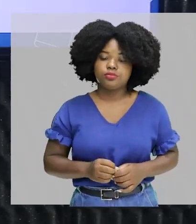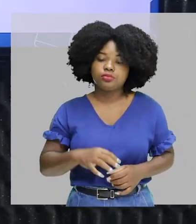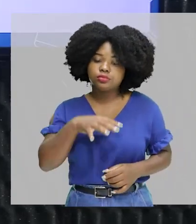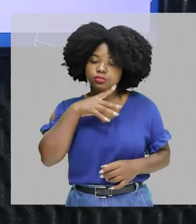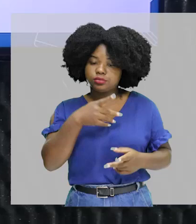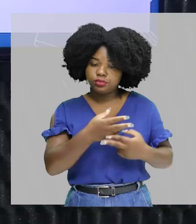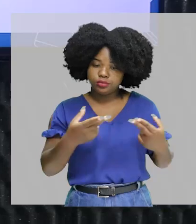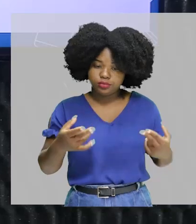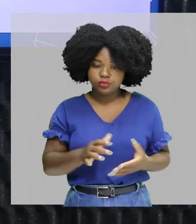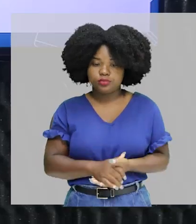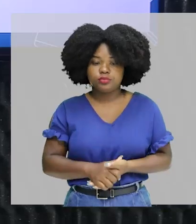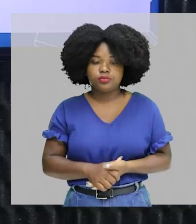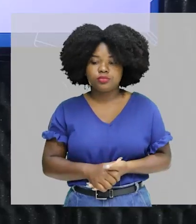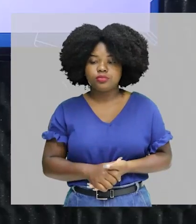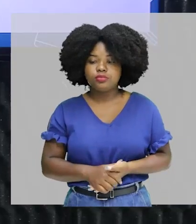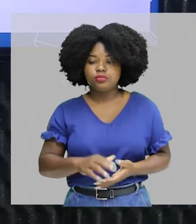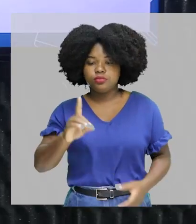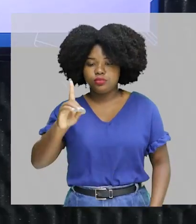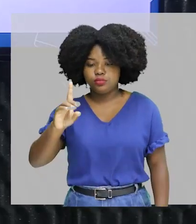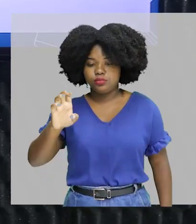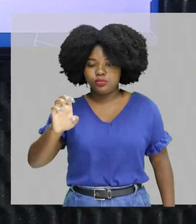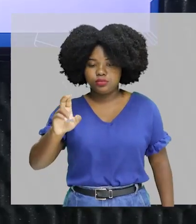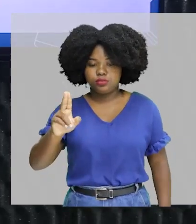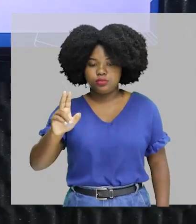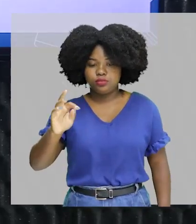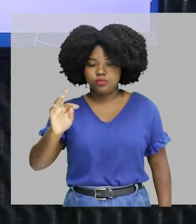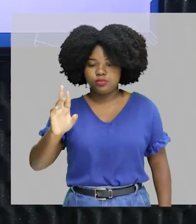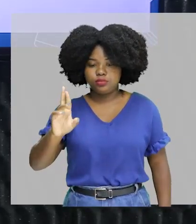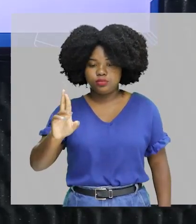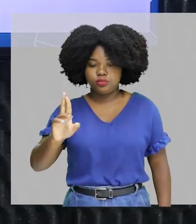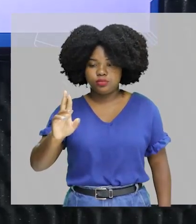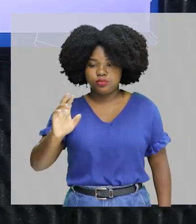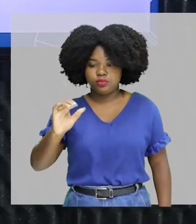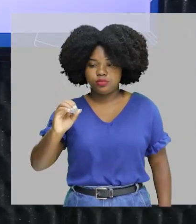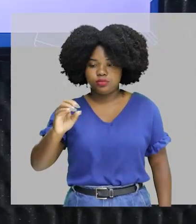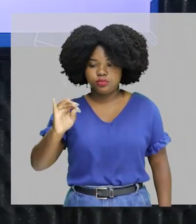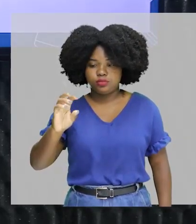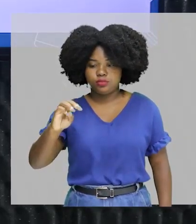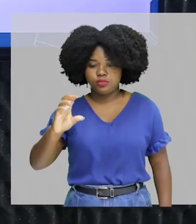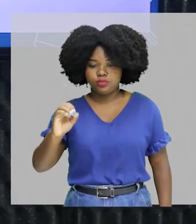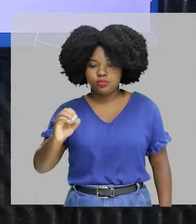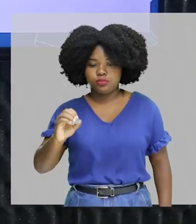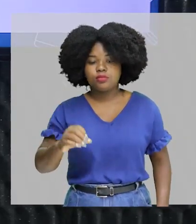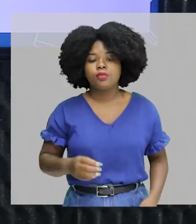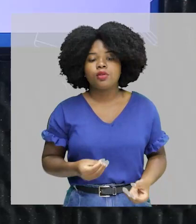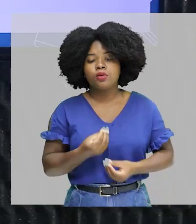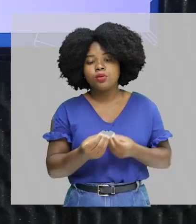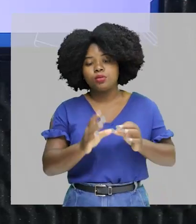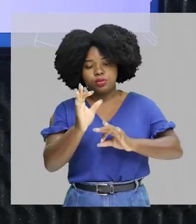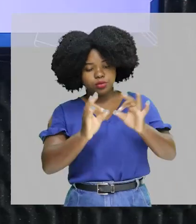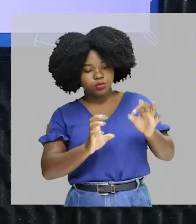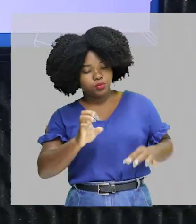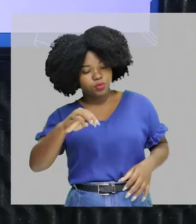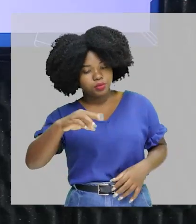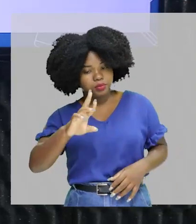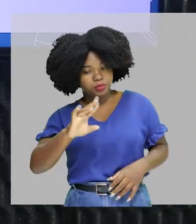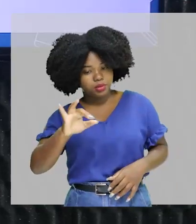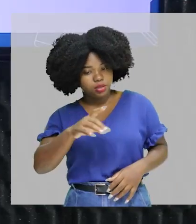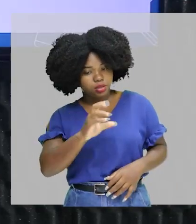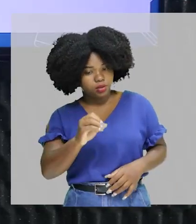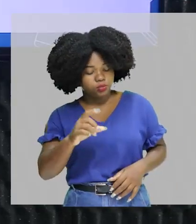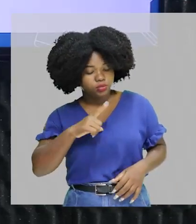animais deuterostômios. O que significa deuterostômio? Na hora que está se formando o embrião, pessoal, tem uma região lá,